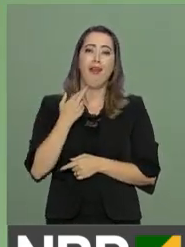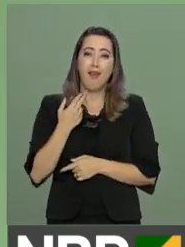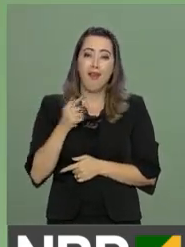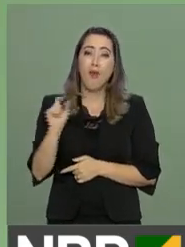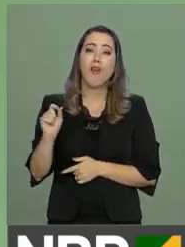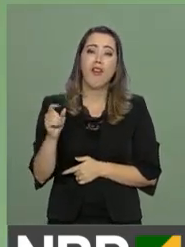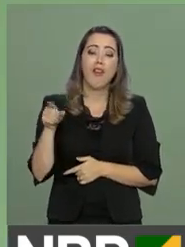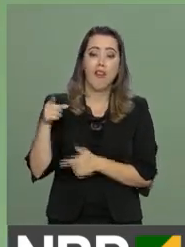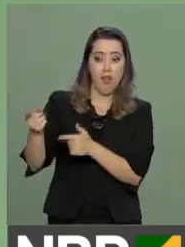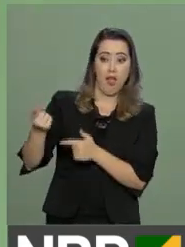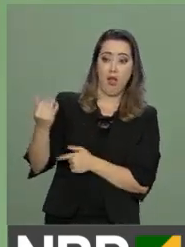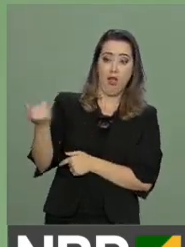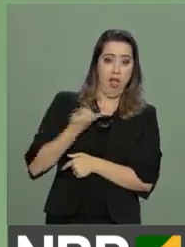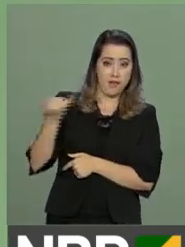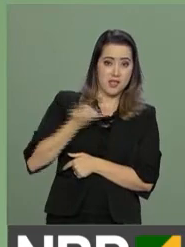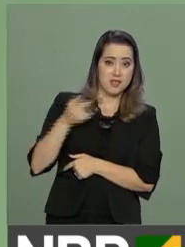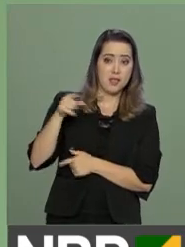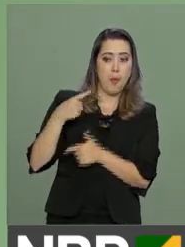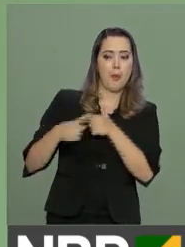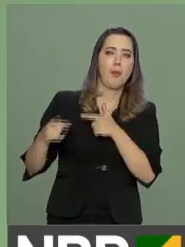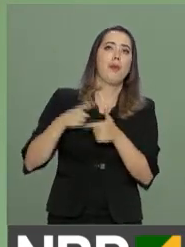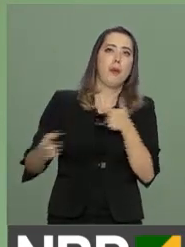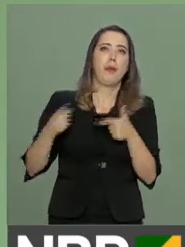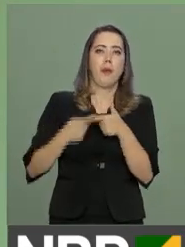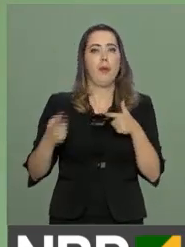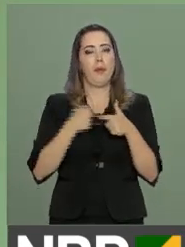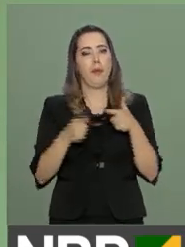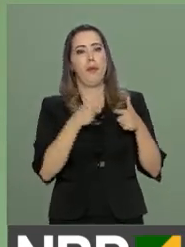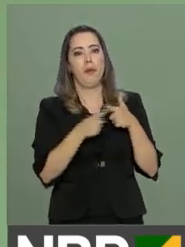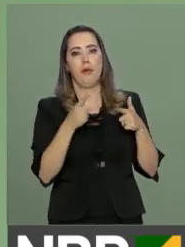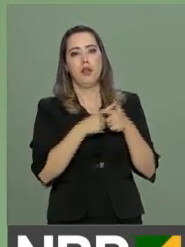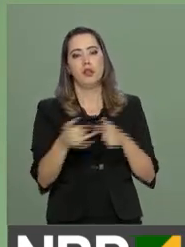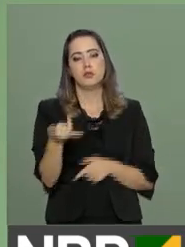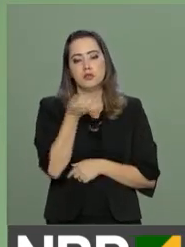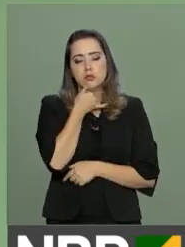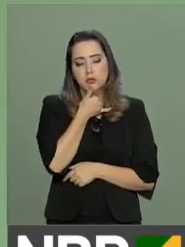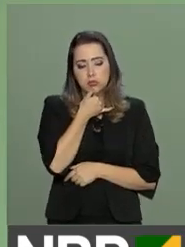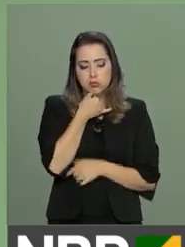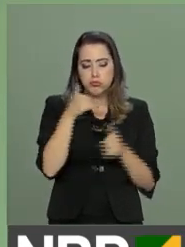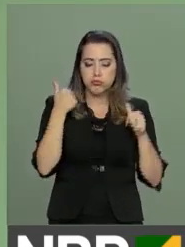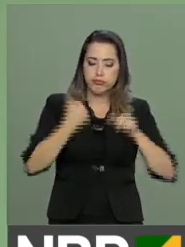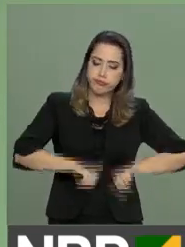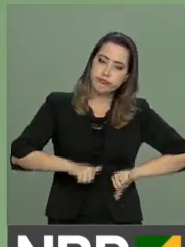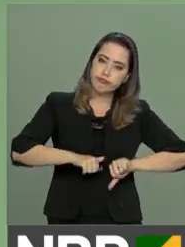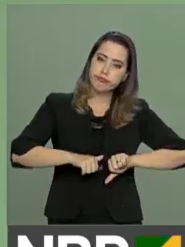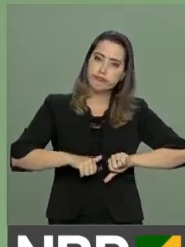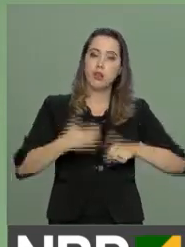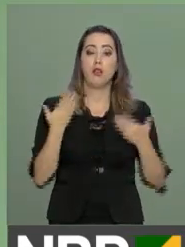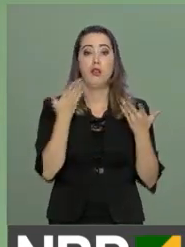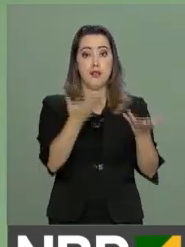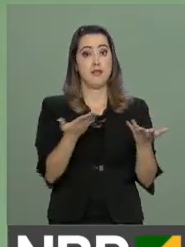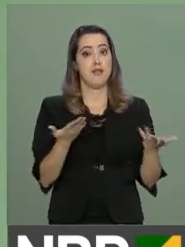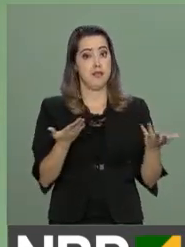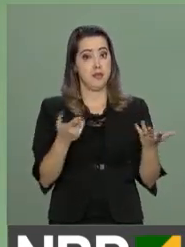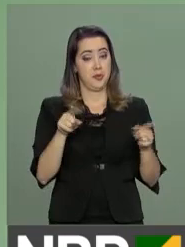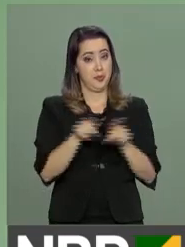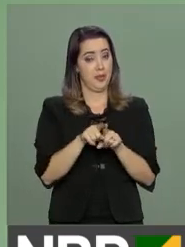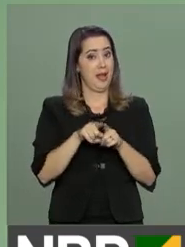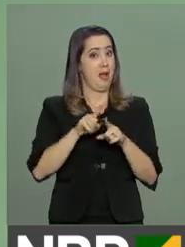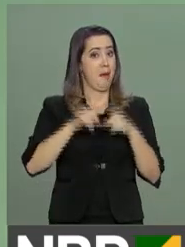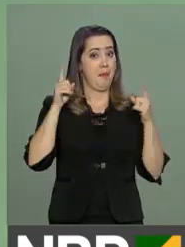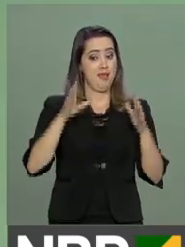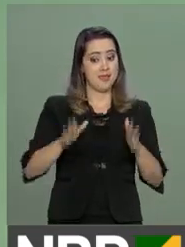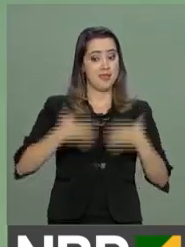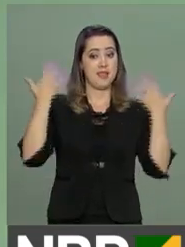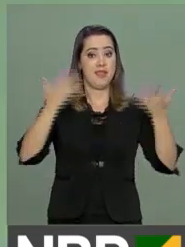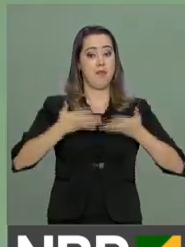até desalento, às vezes desânimo. E desânimo significa não animado. E animado vem de ânima, que significa